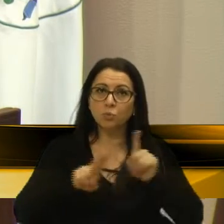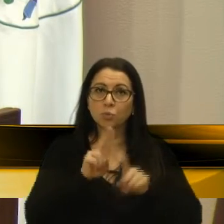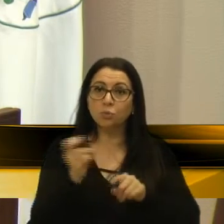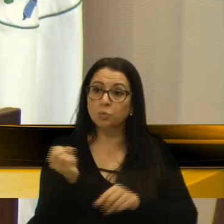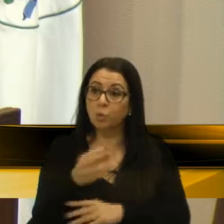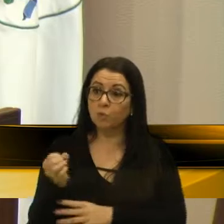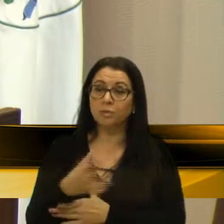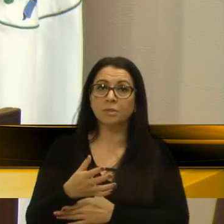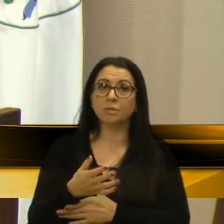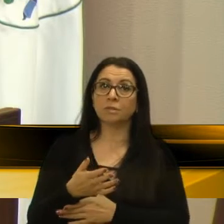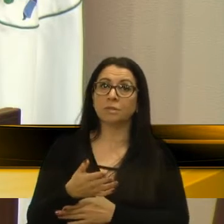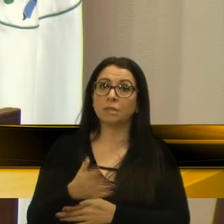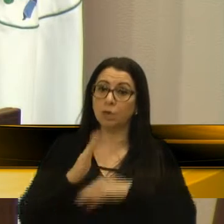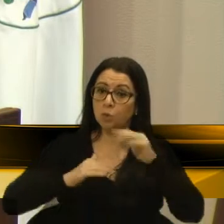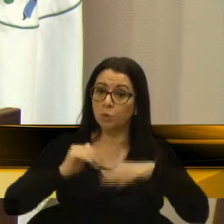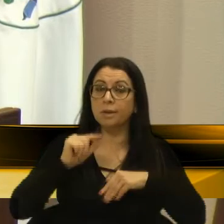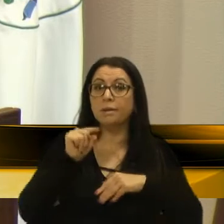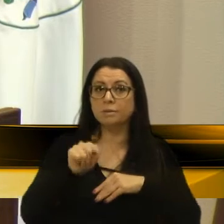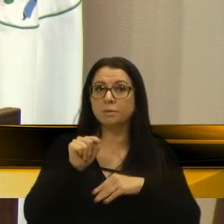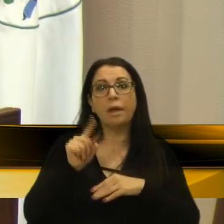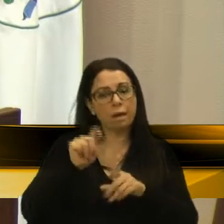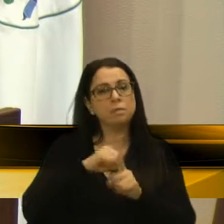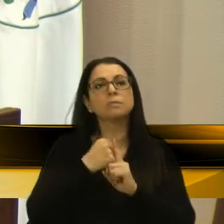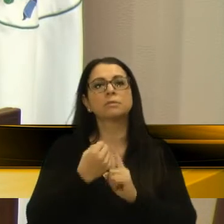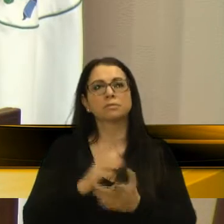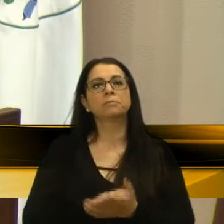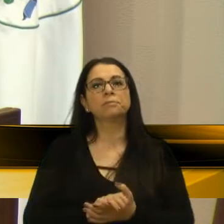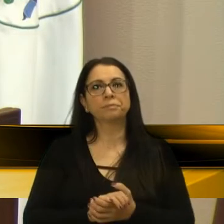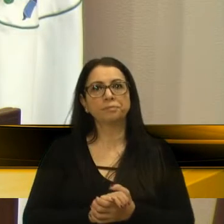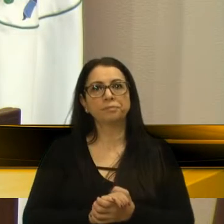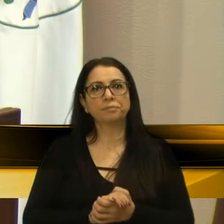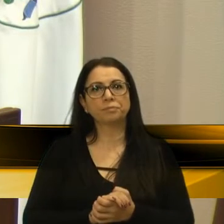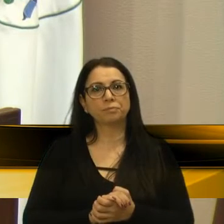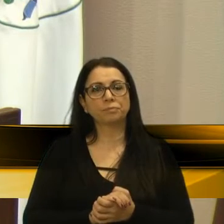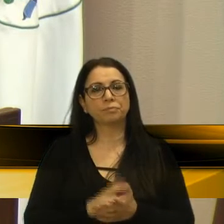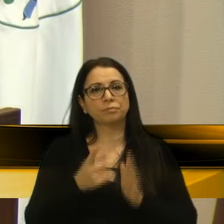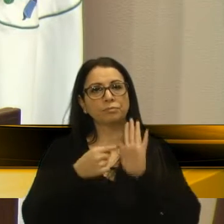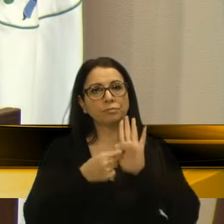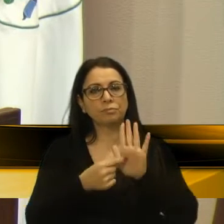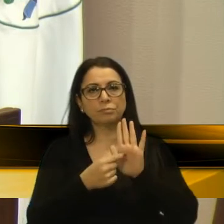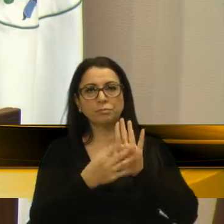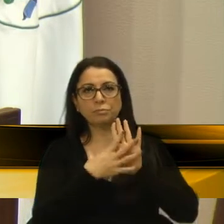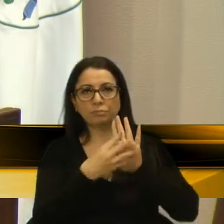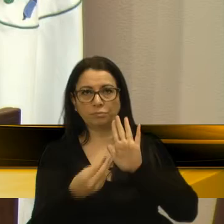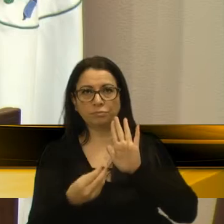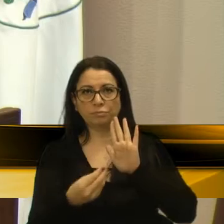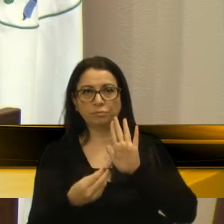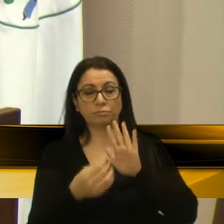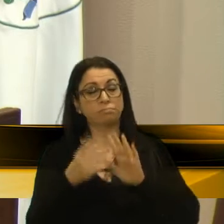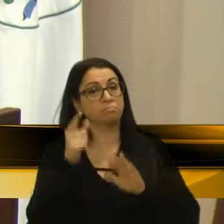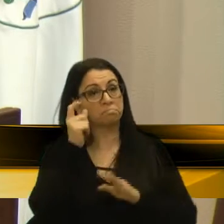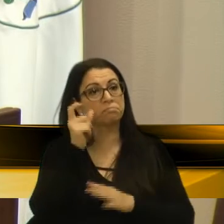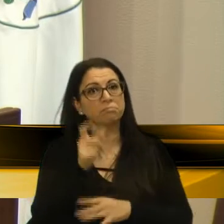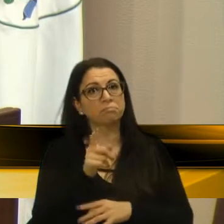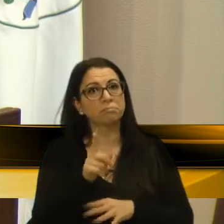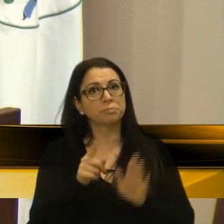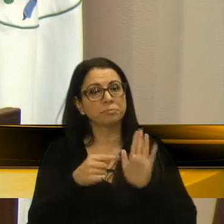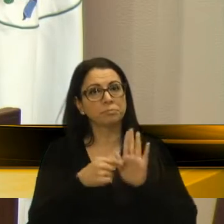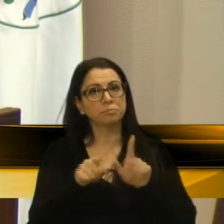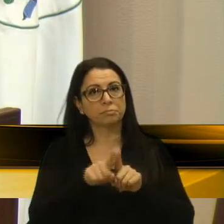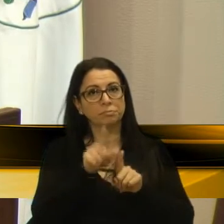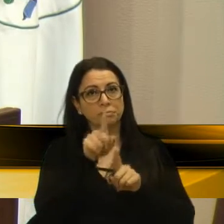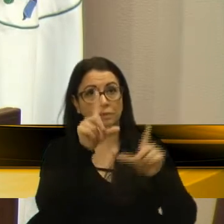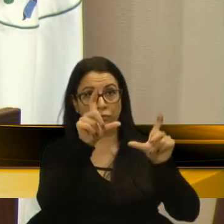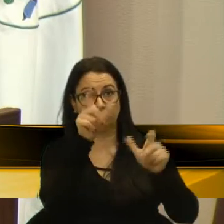inovação. Então, quem constrói isso é a sociedade. Ele trouxe um exemplo muito interessante, que inclusive nós temos a